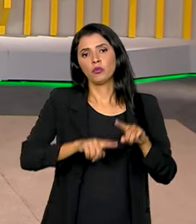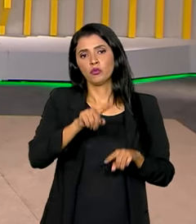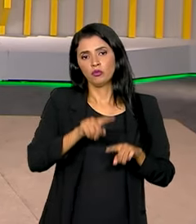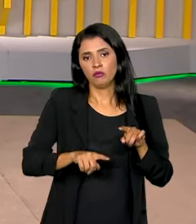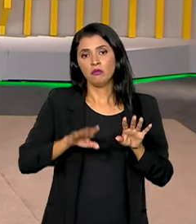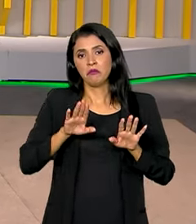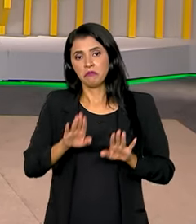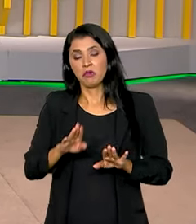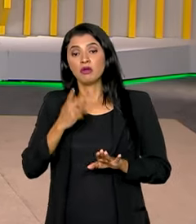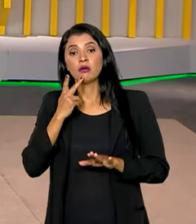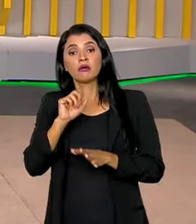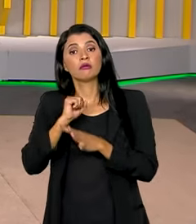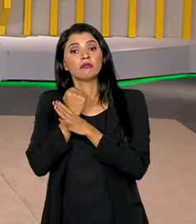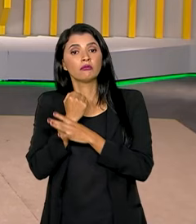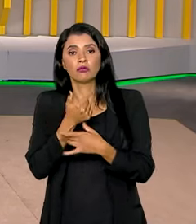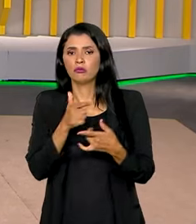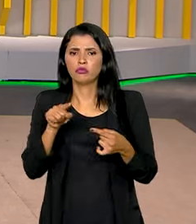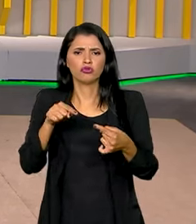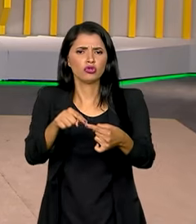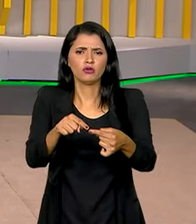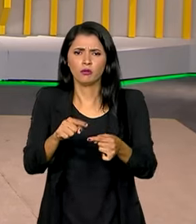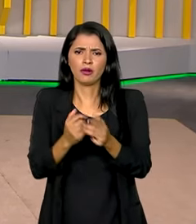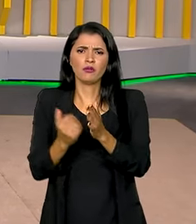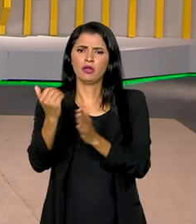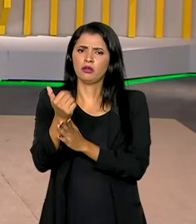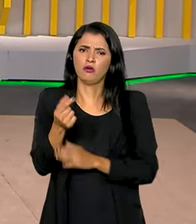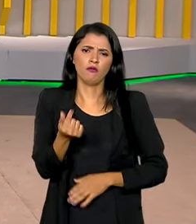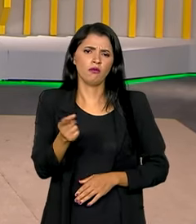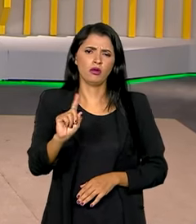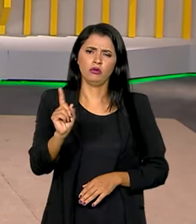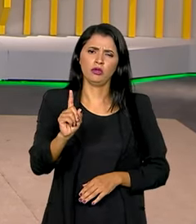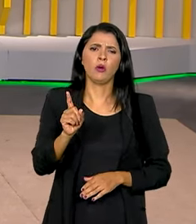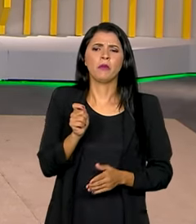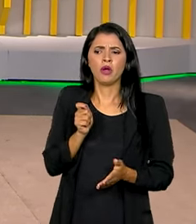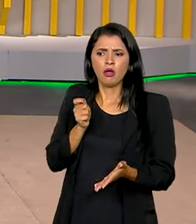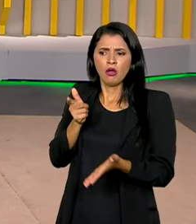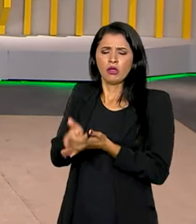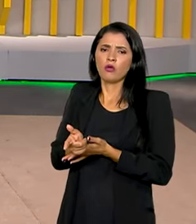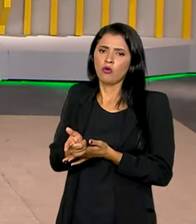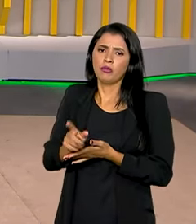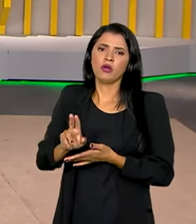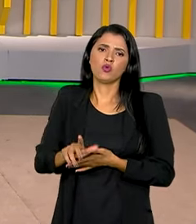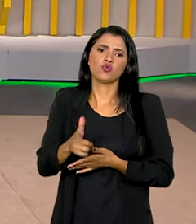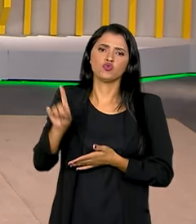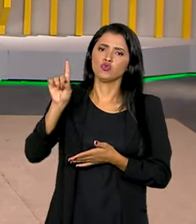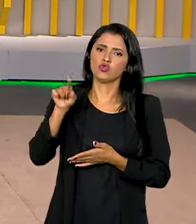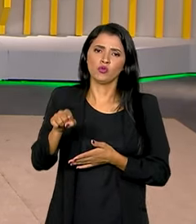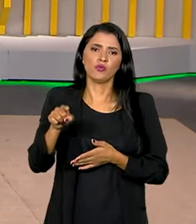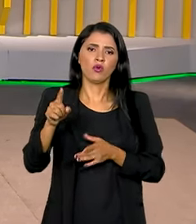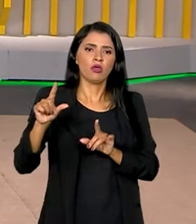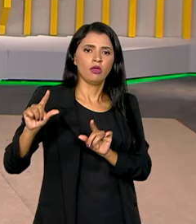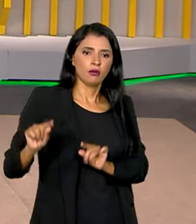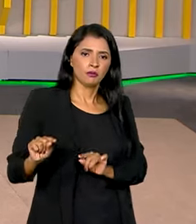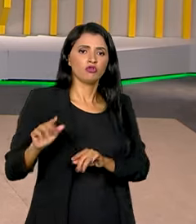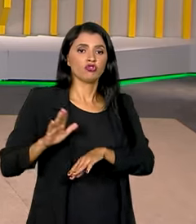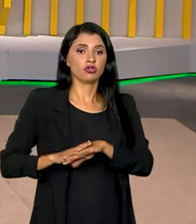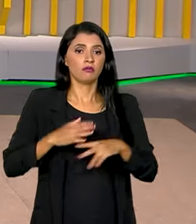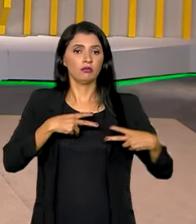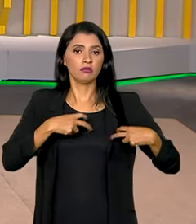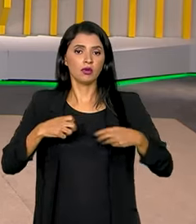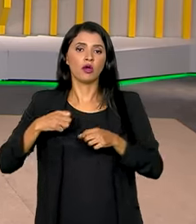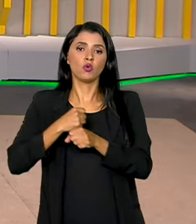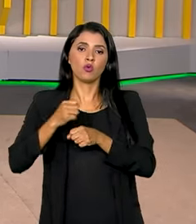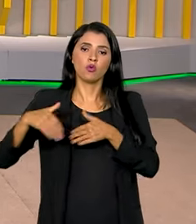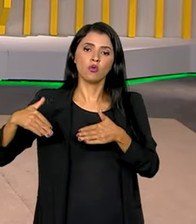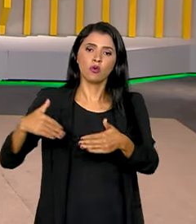o ministro garantiu que não há motivo para aumento do preço para o consumidor final, uma vez que as reduções praticadas pela Petrobras ao longo do